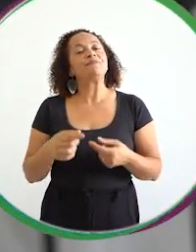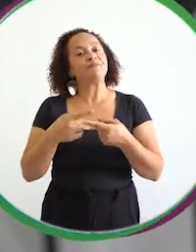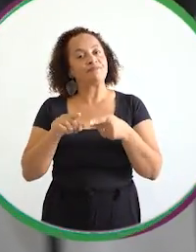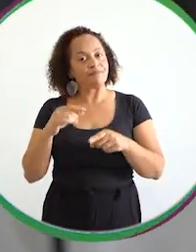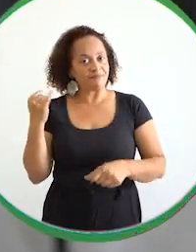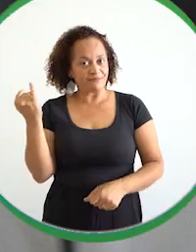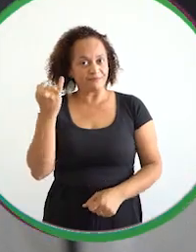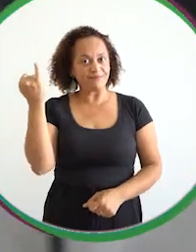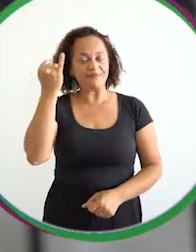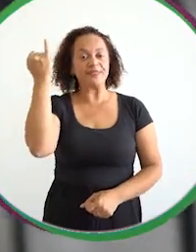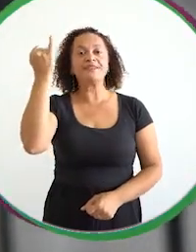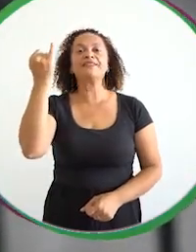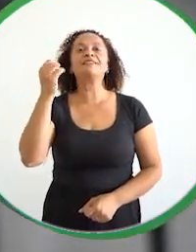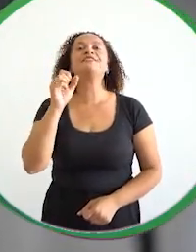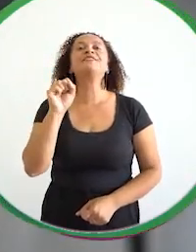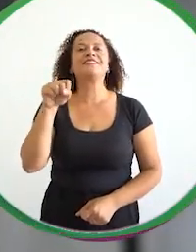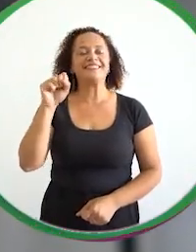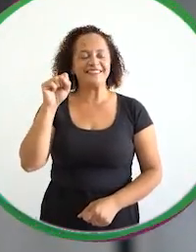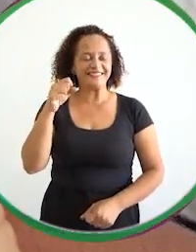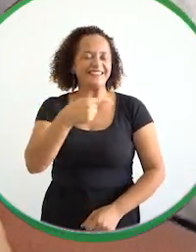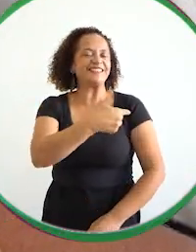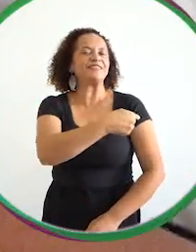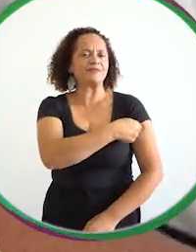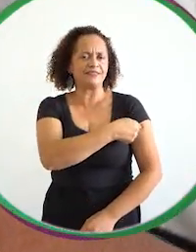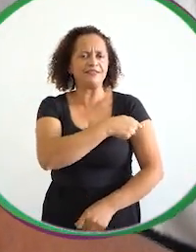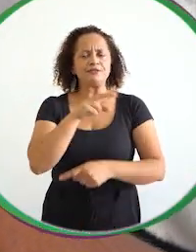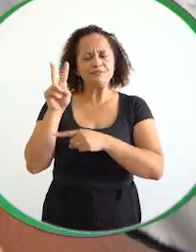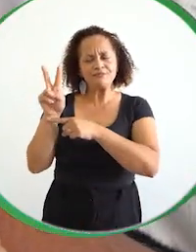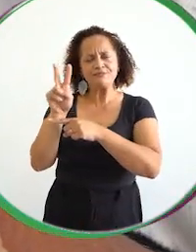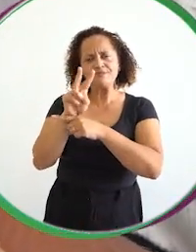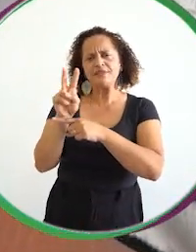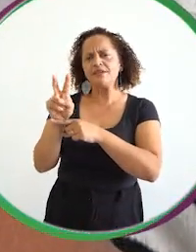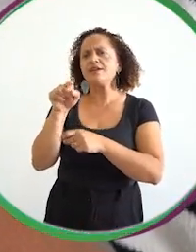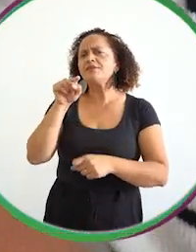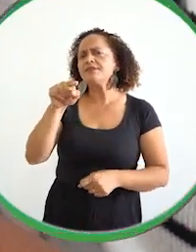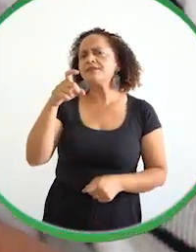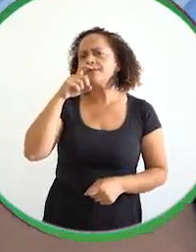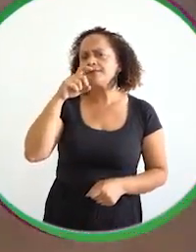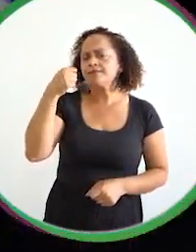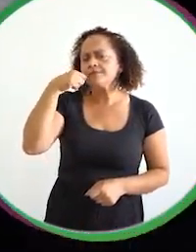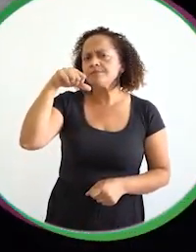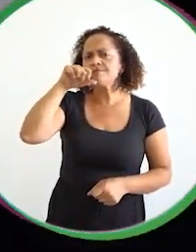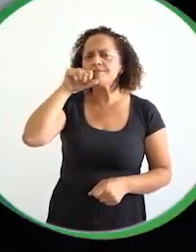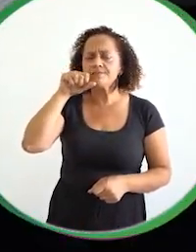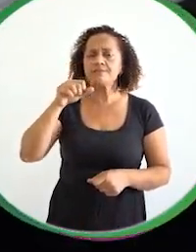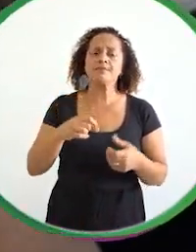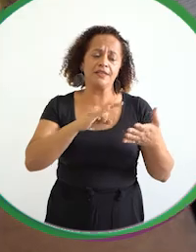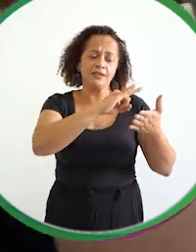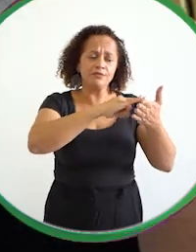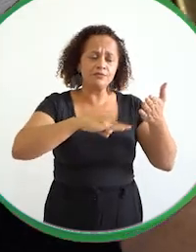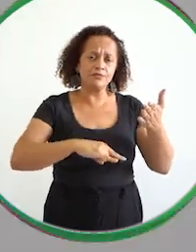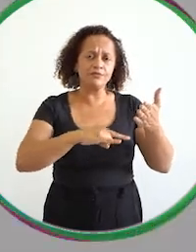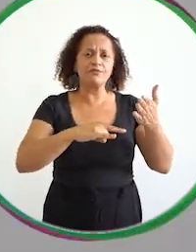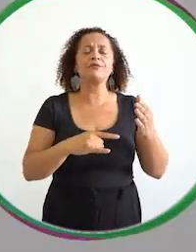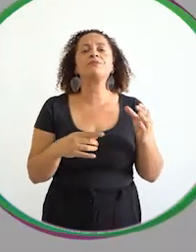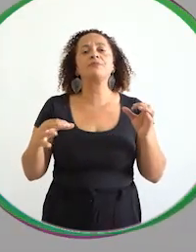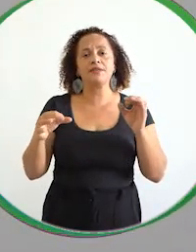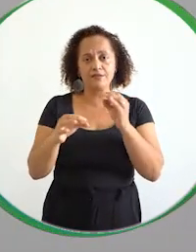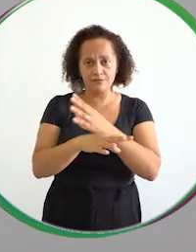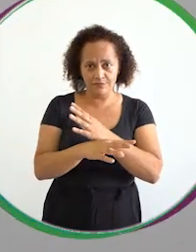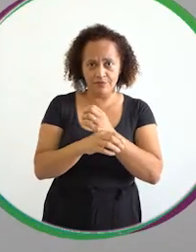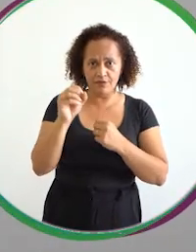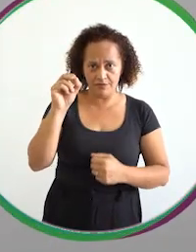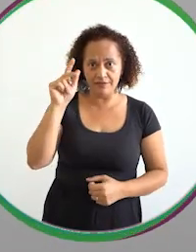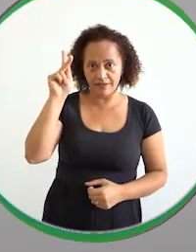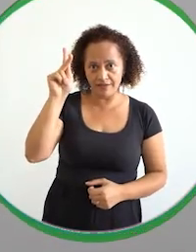Mas o importante é que estão protegidas. E você, papai e mamãe, está com a carteira de vacina do seu filho atualizada? É